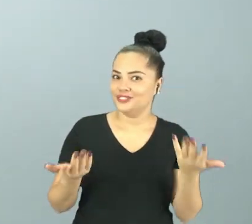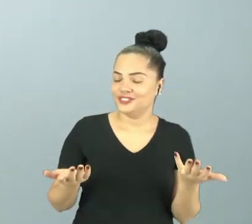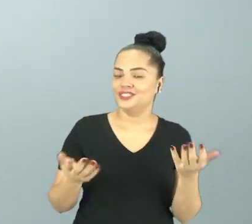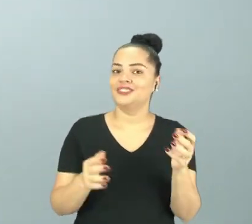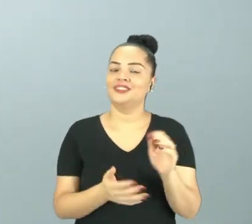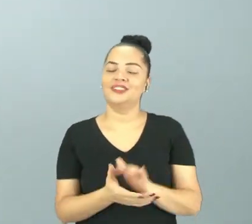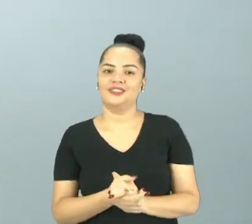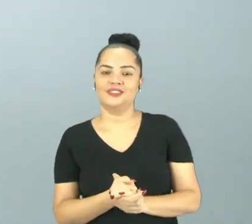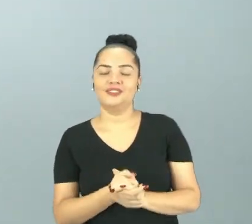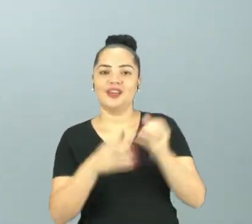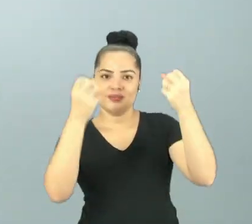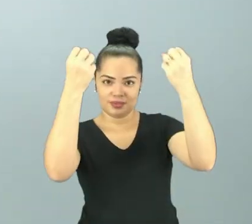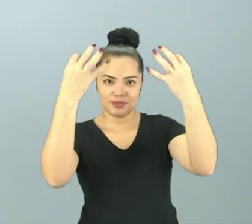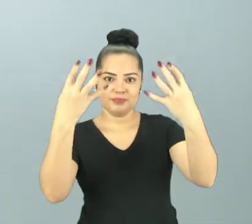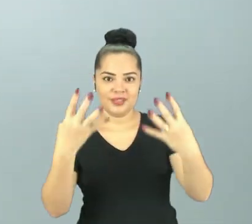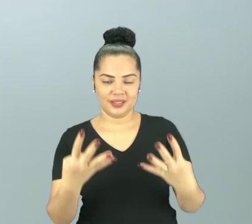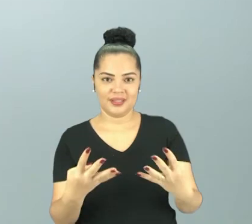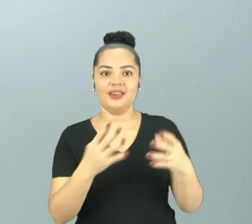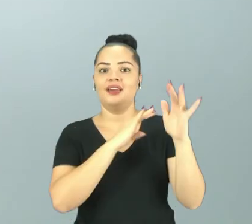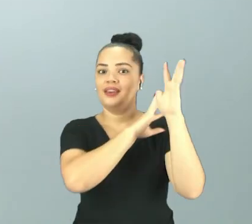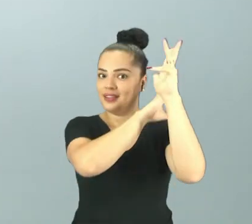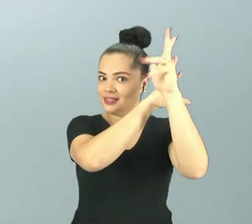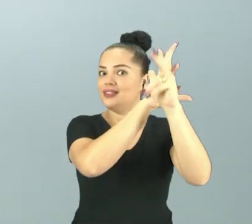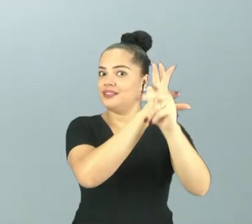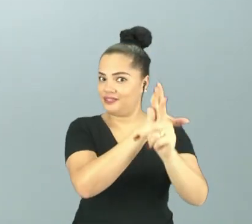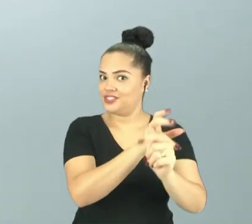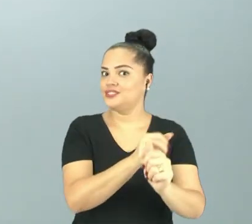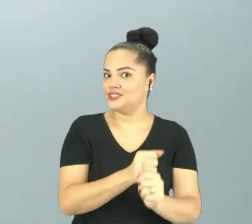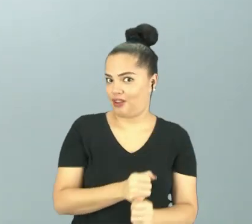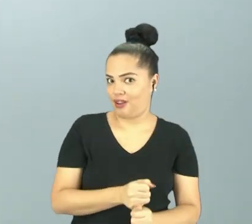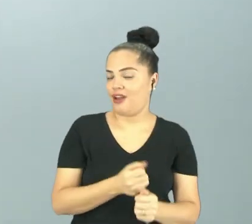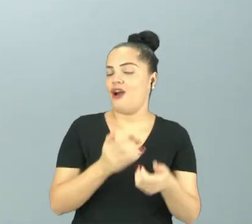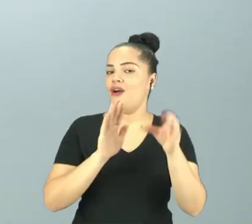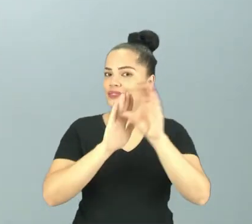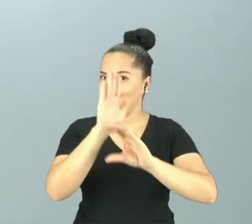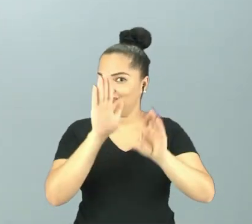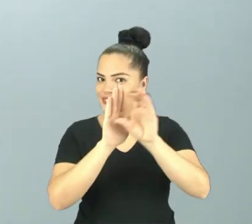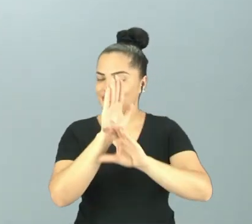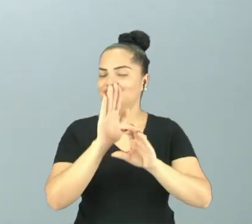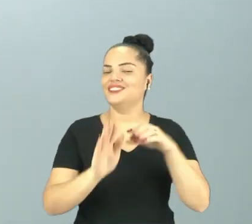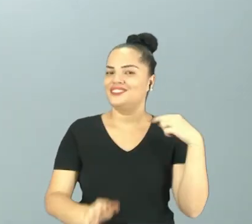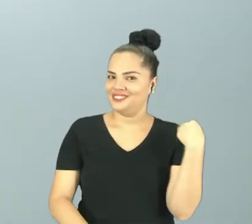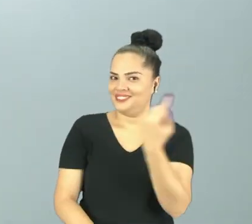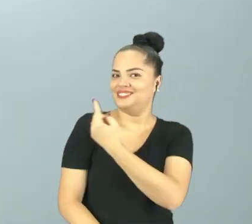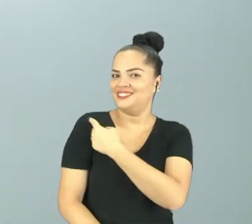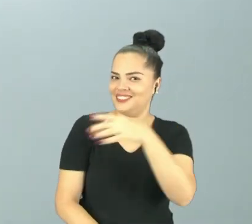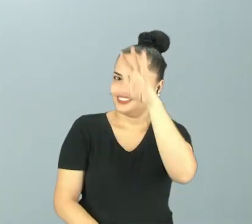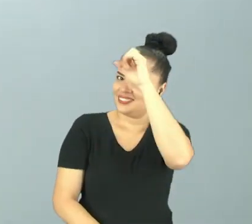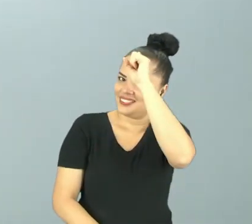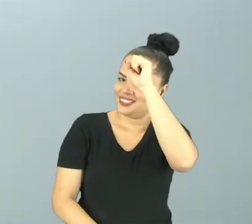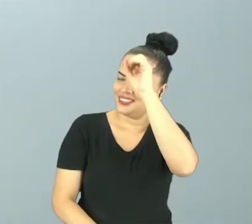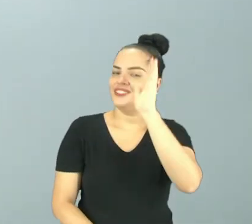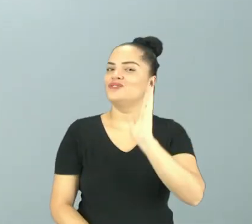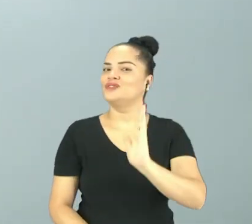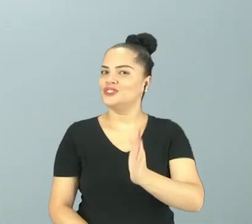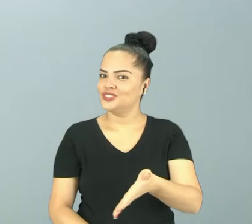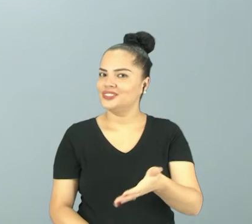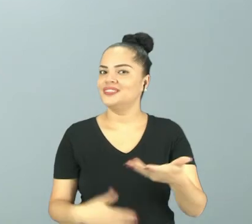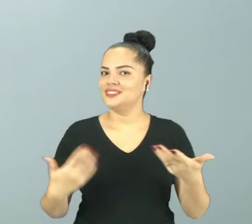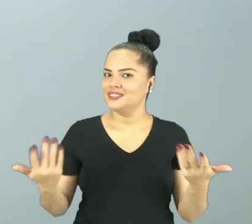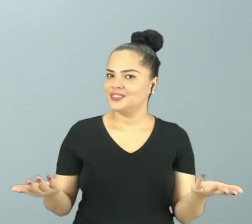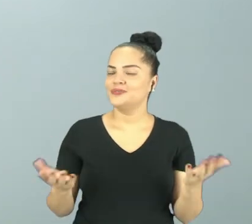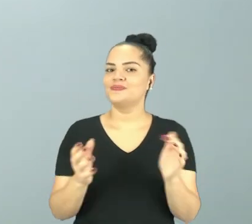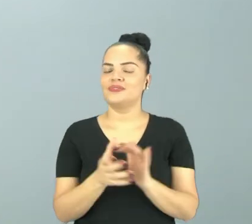falei para vocês no início dessa aula, isso foi só uma revisão dos conteúdos que nós já aprendemos, né? Novamente, retomo para